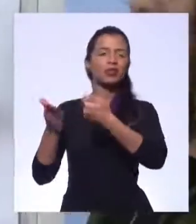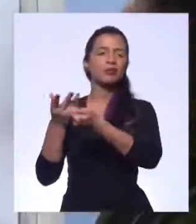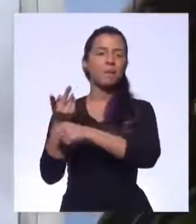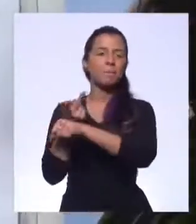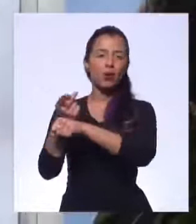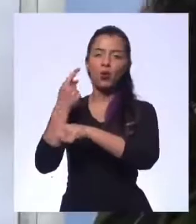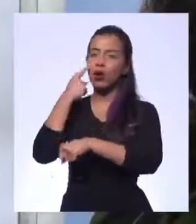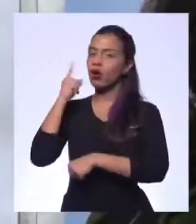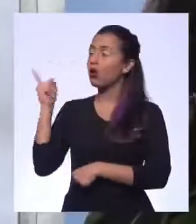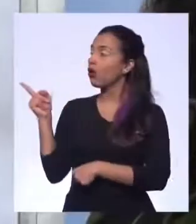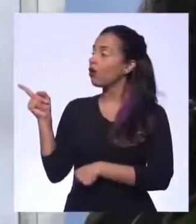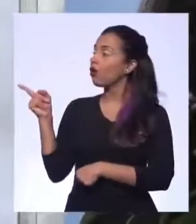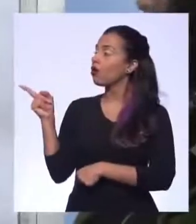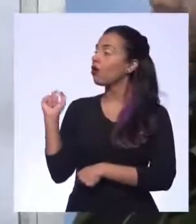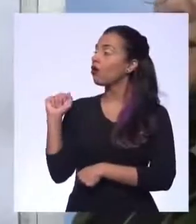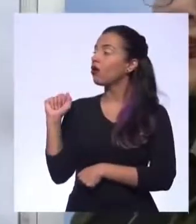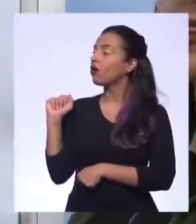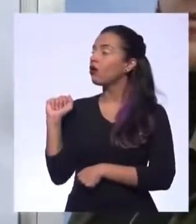ó,